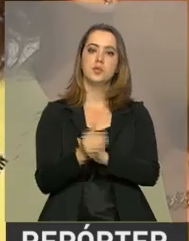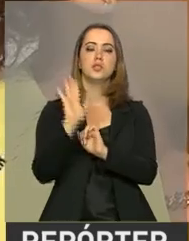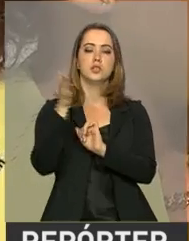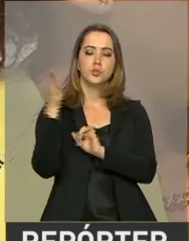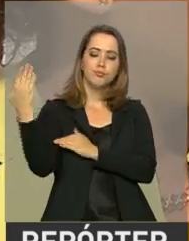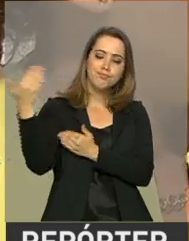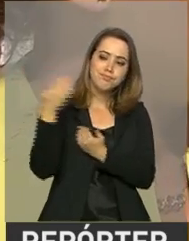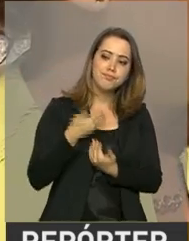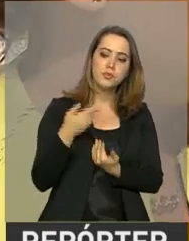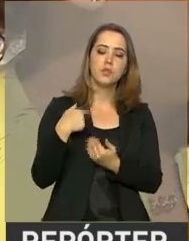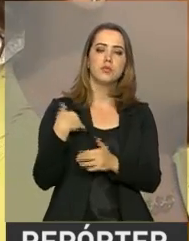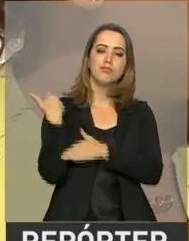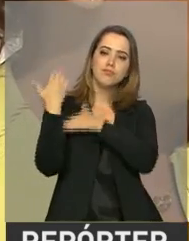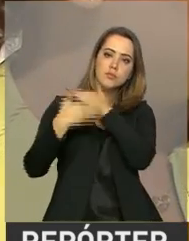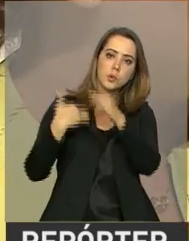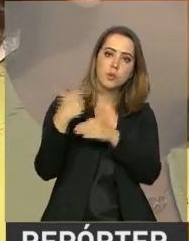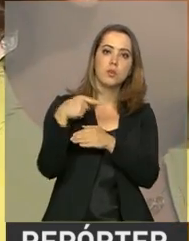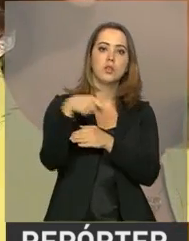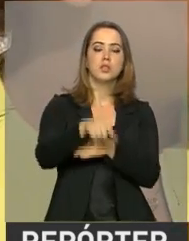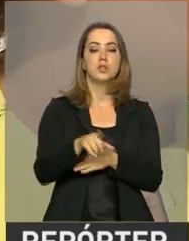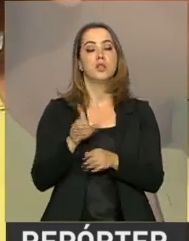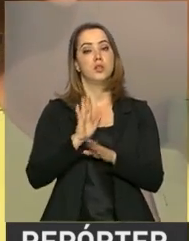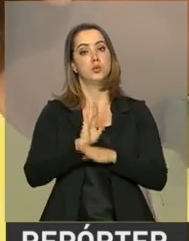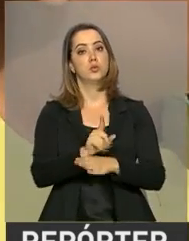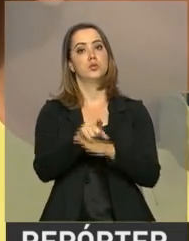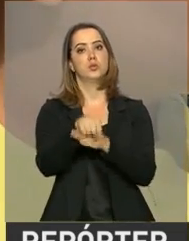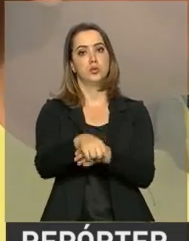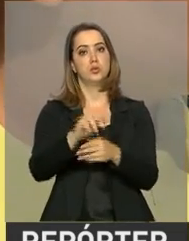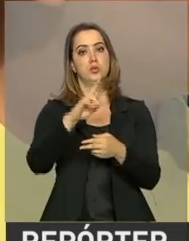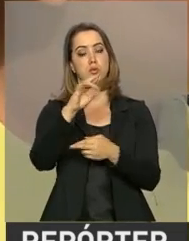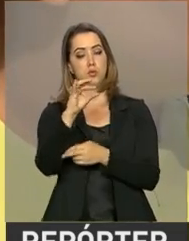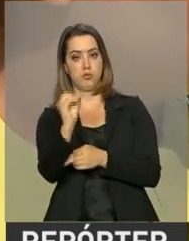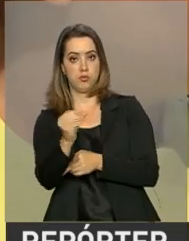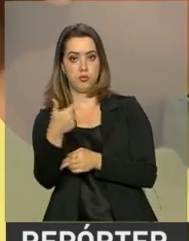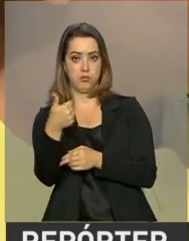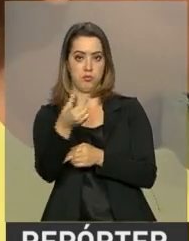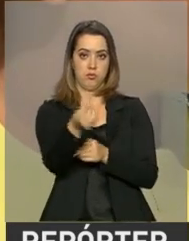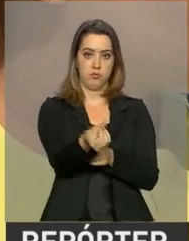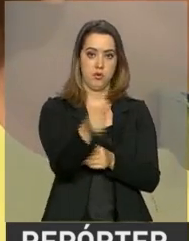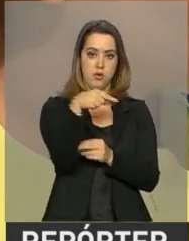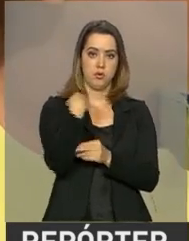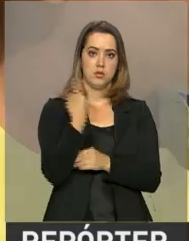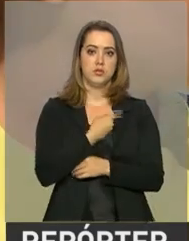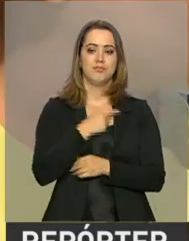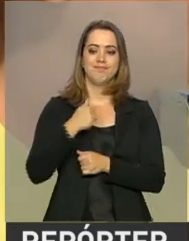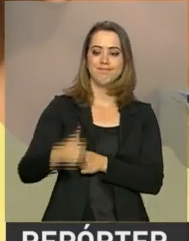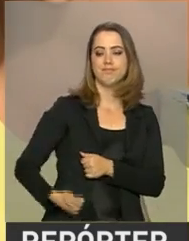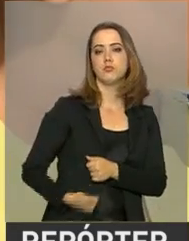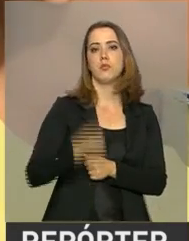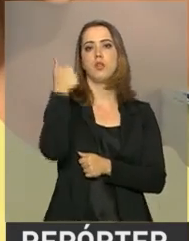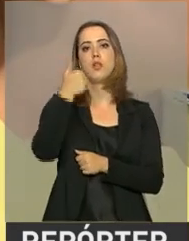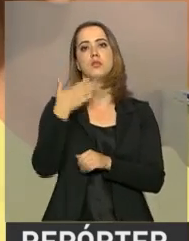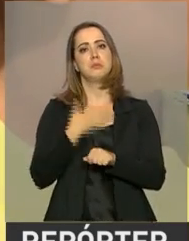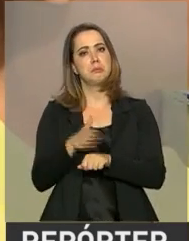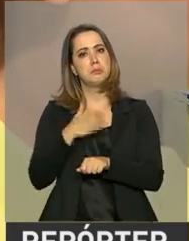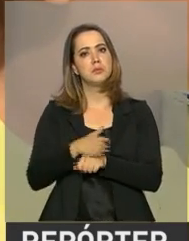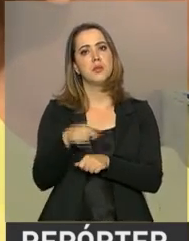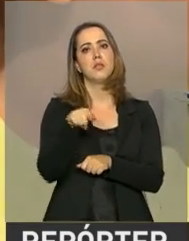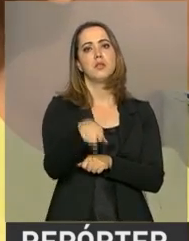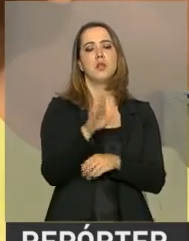fez muita parte da gente agora nos Jogos Olímpicos Rio 2016. A gente conseguiu ter um pouco mais de estrutura, um pouco mais de